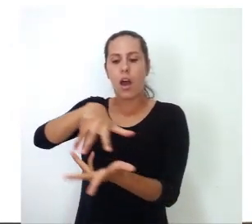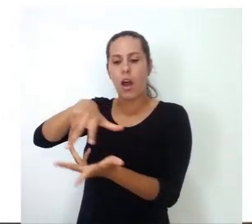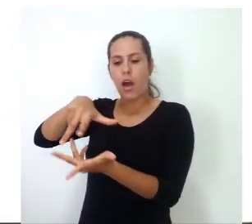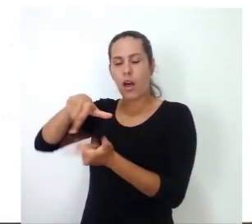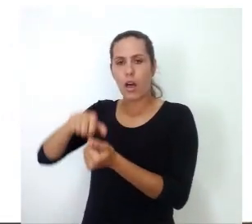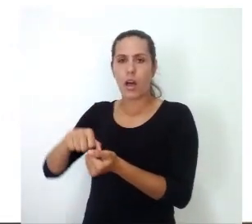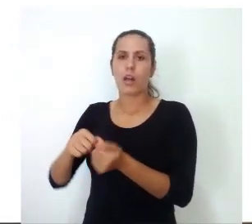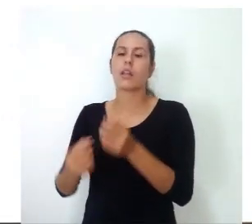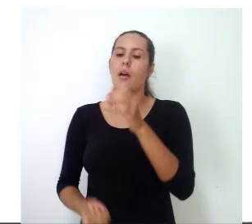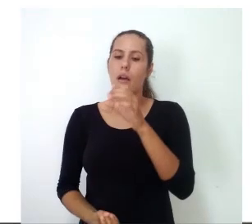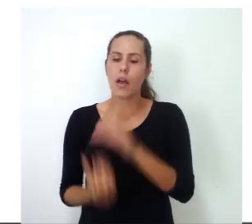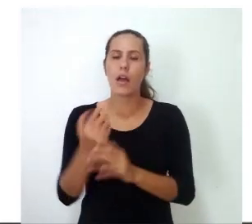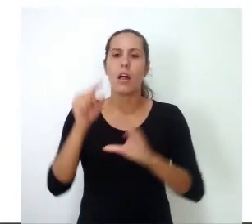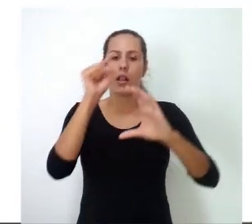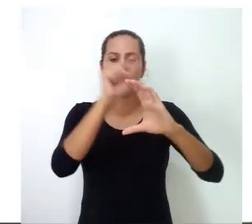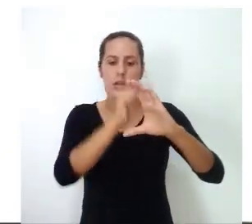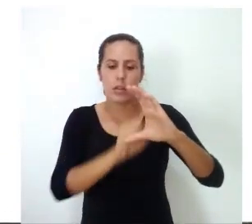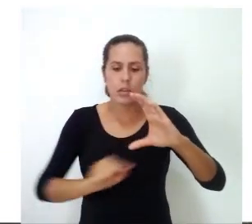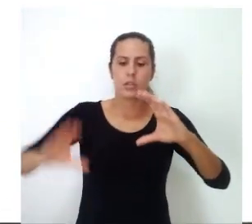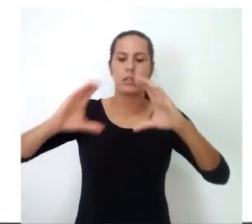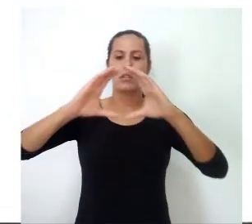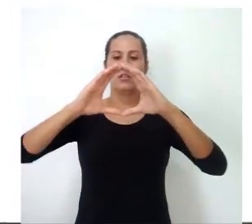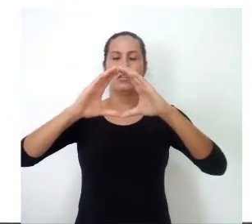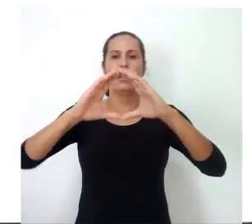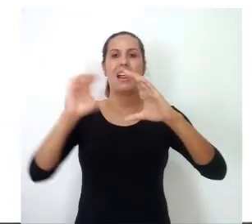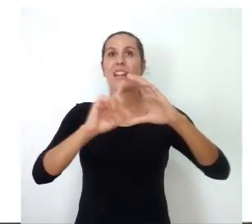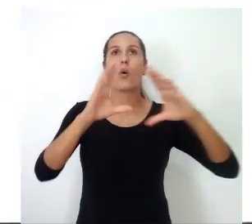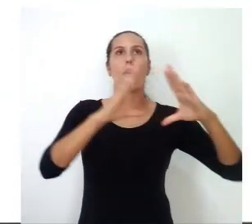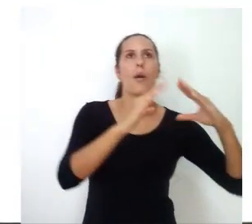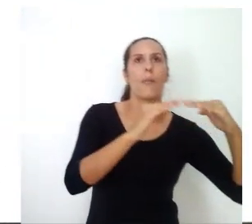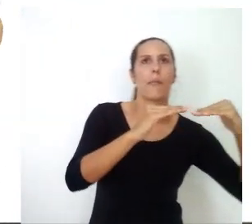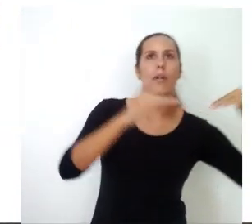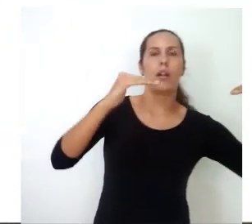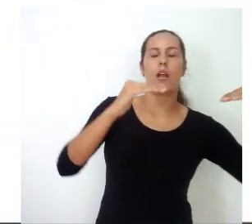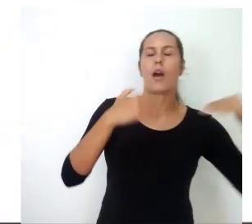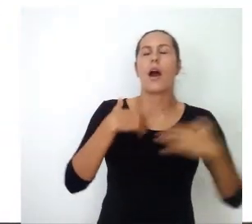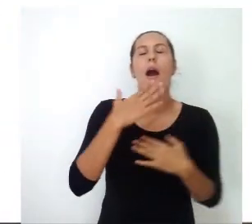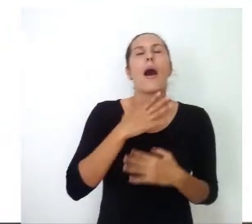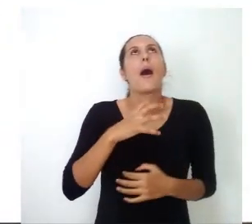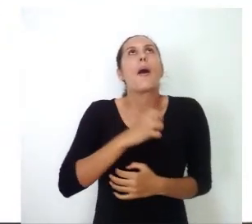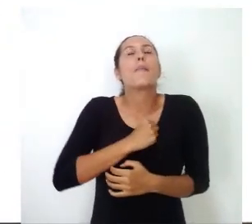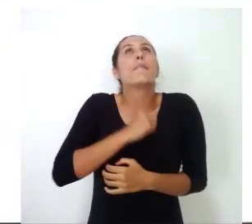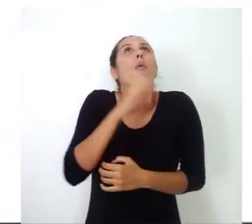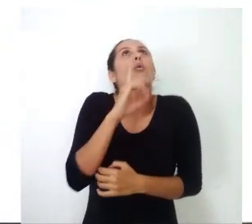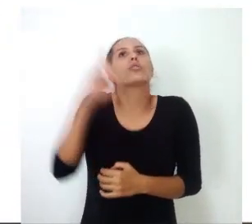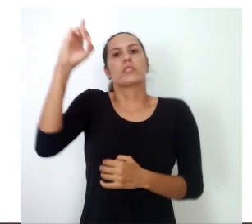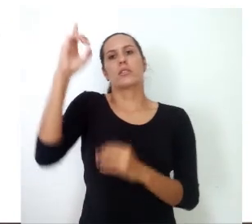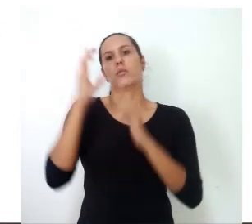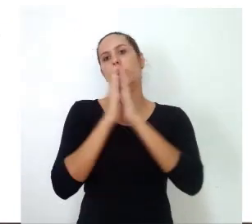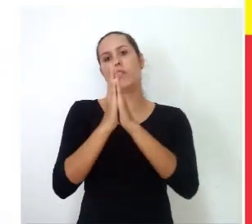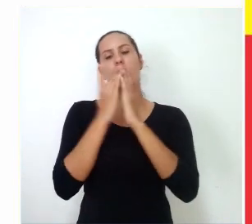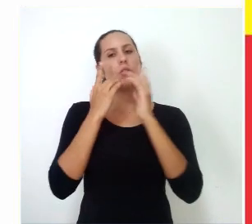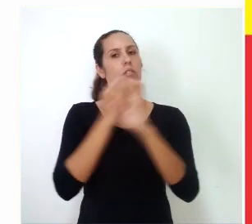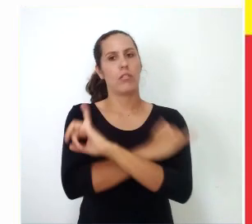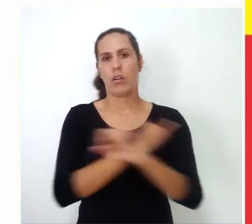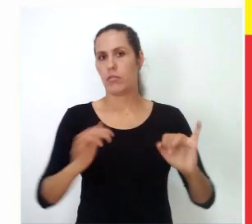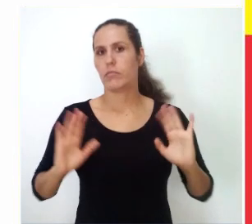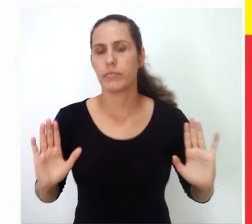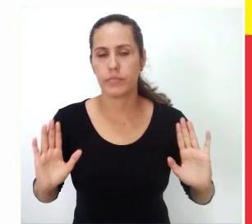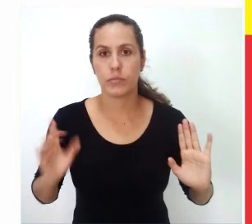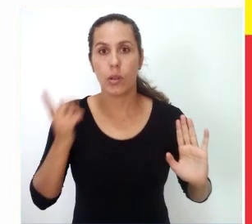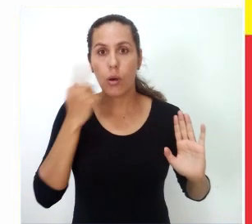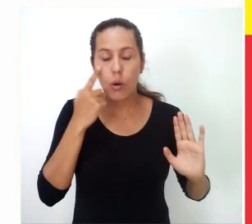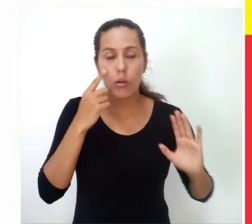é redonda, ela é esfera, ela não é plana, pelo amor de Deus, não falem isso. Primeiro